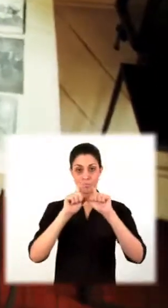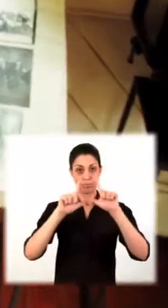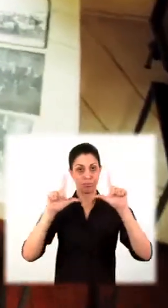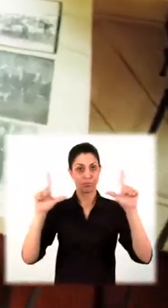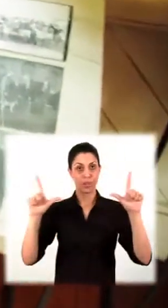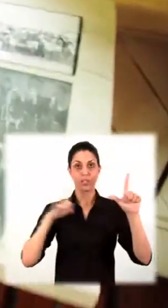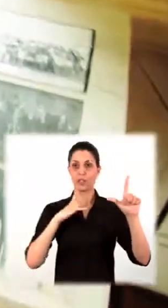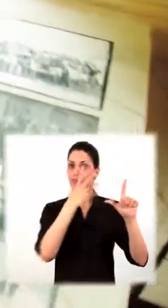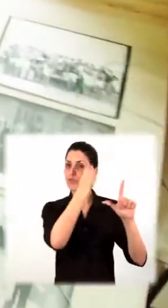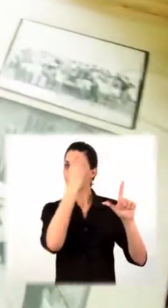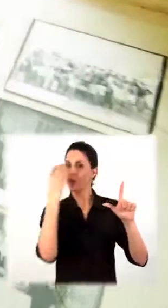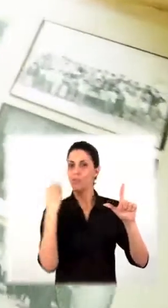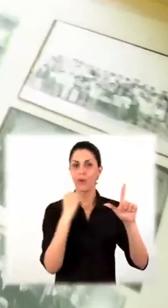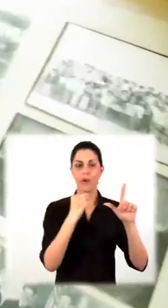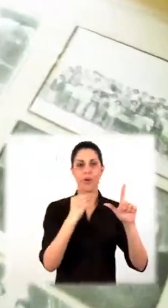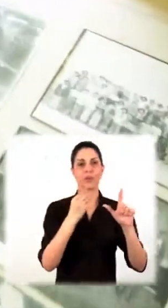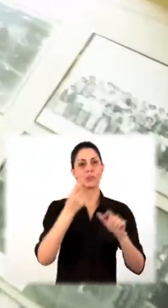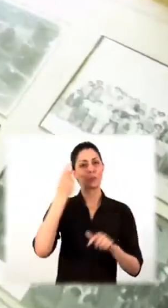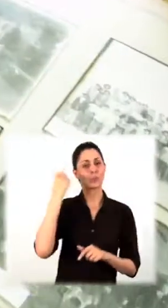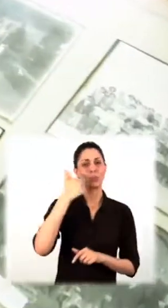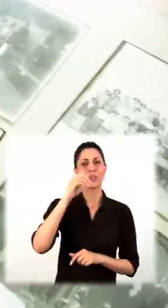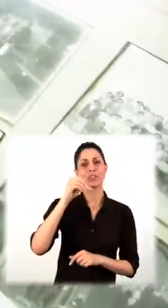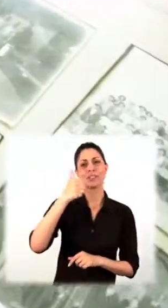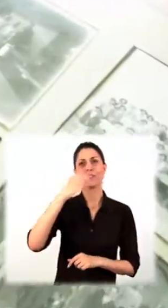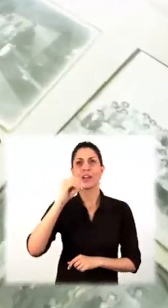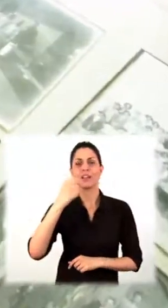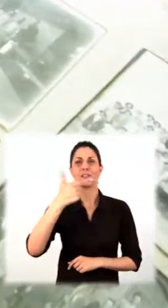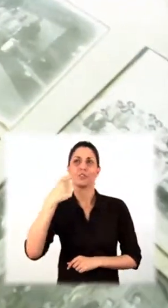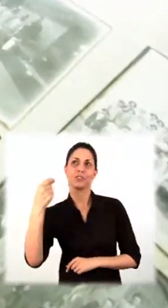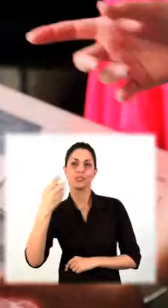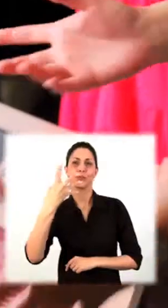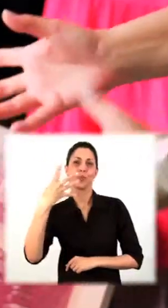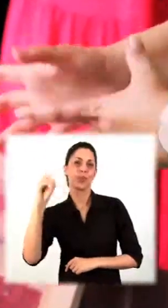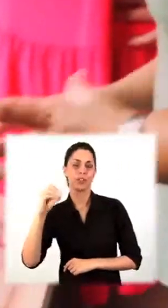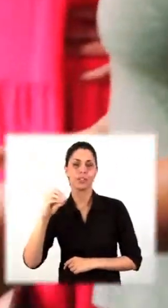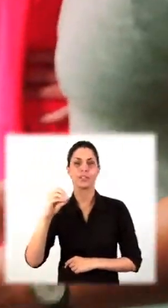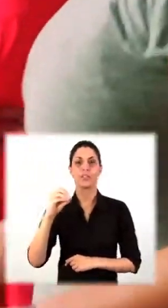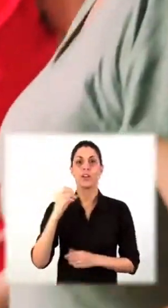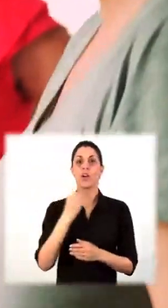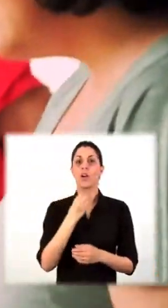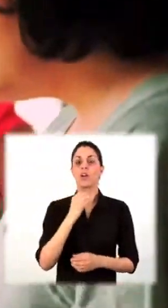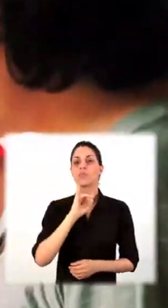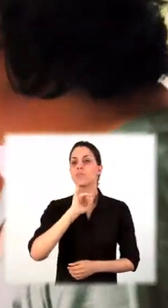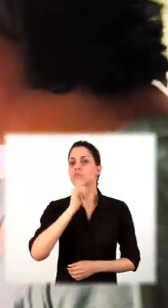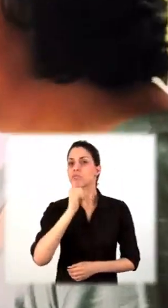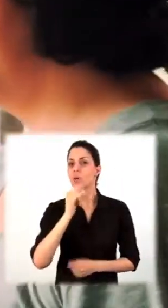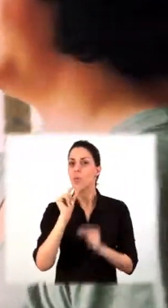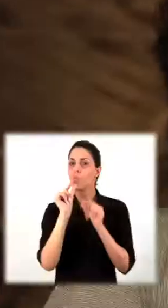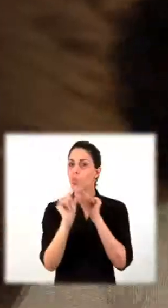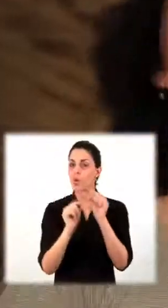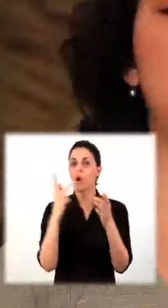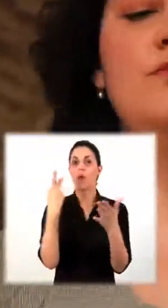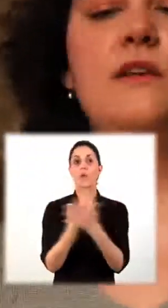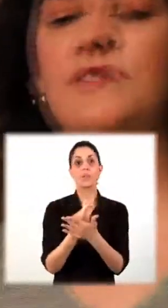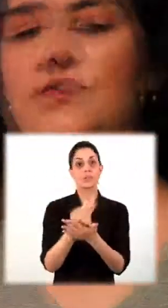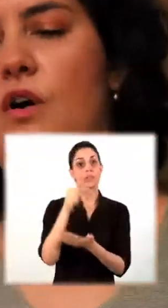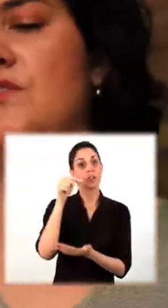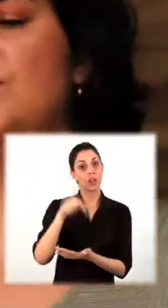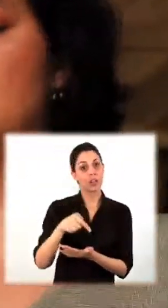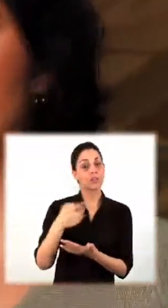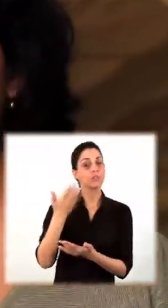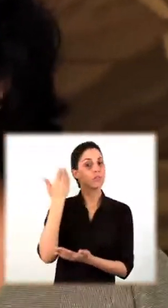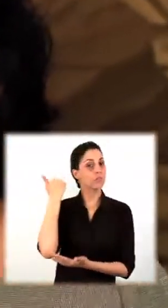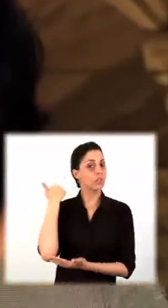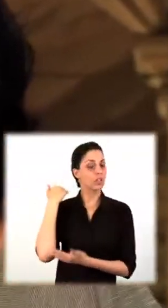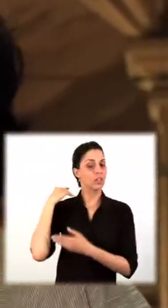Esse painel, ele tem fotos da década de 10, de 20, até a década de 40, contando um pouquinho de alguns